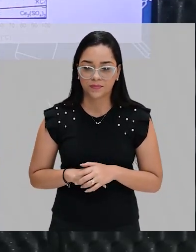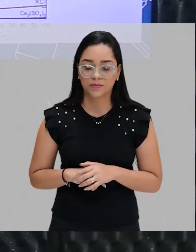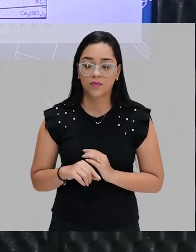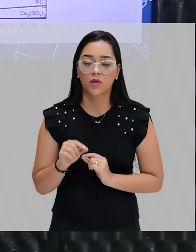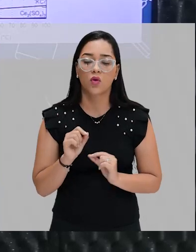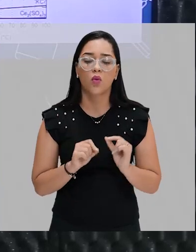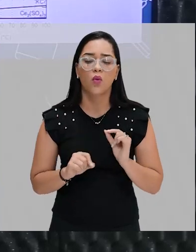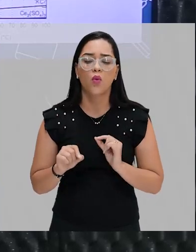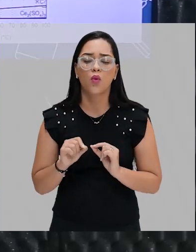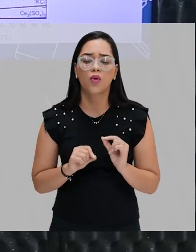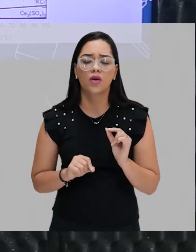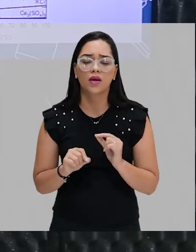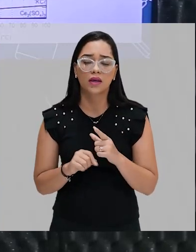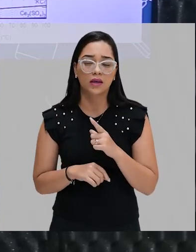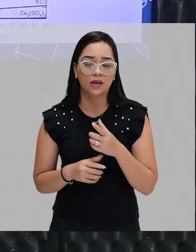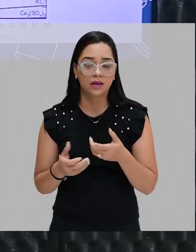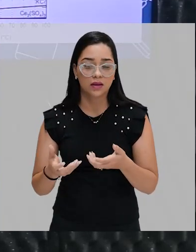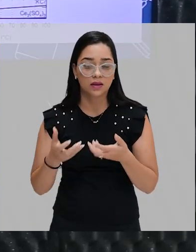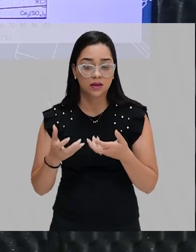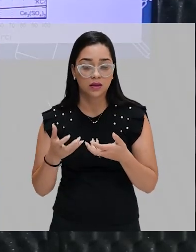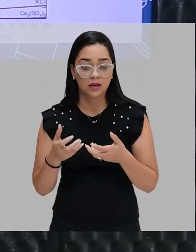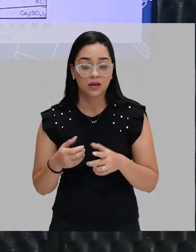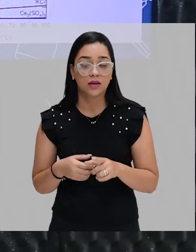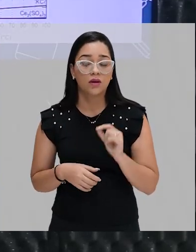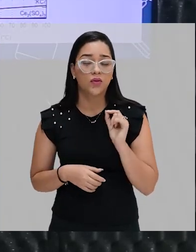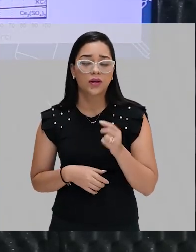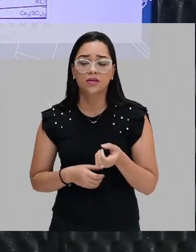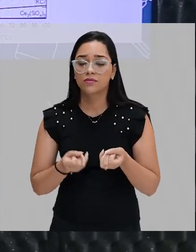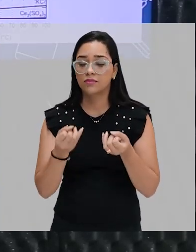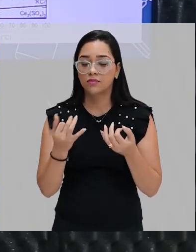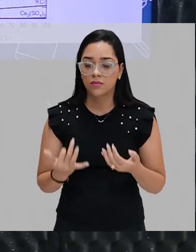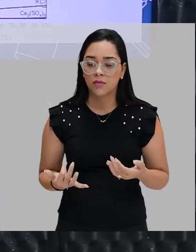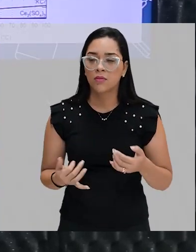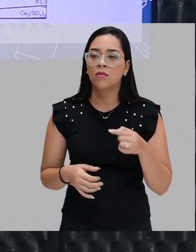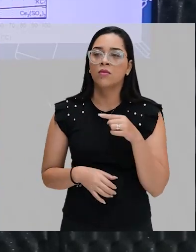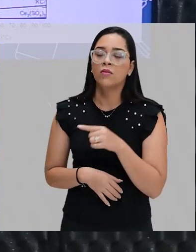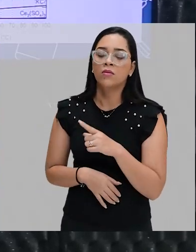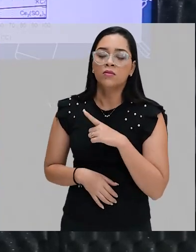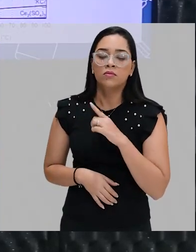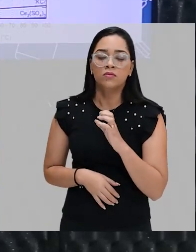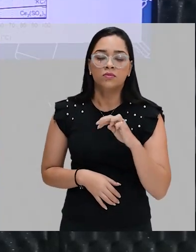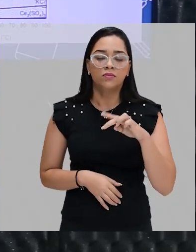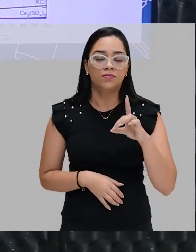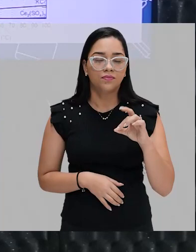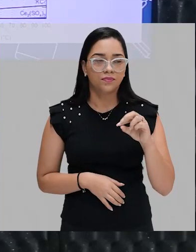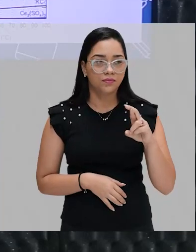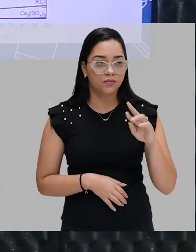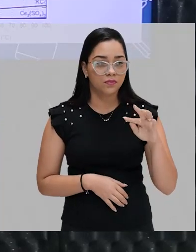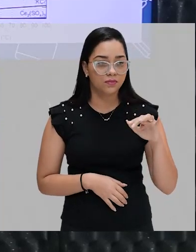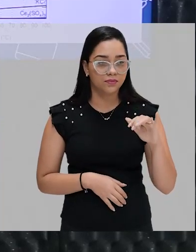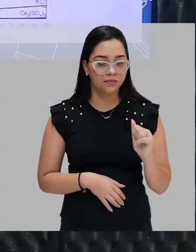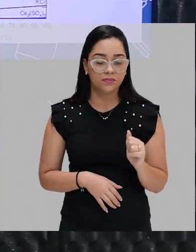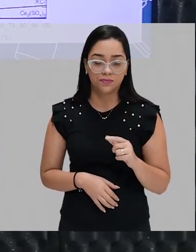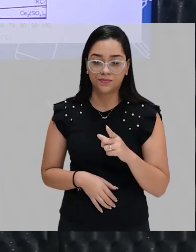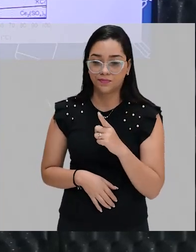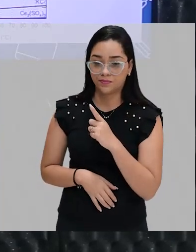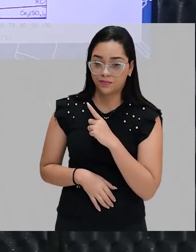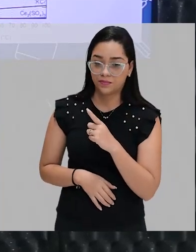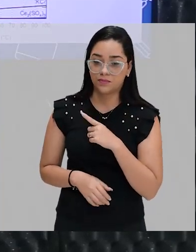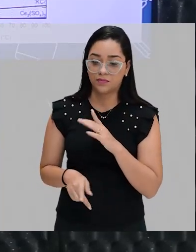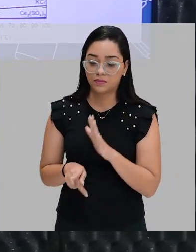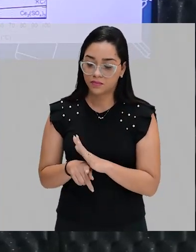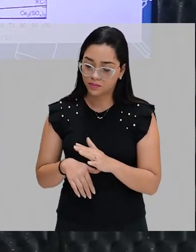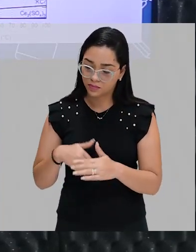o que essa questão, essa alternativa está dizendo? Que ela é endotérmica, ela é favorecida, né, pelo